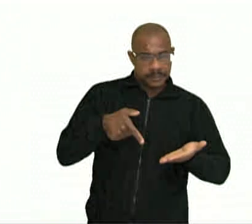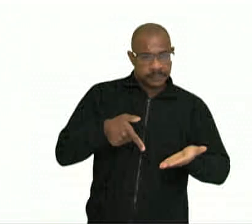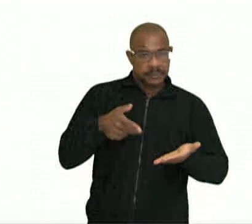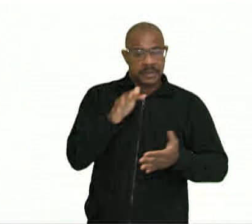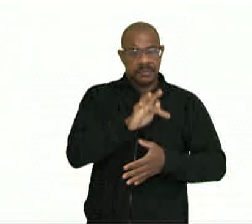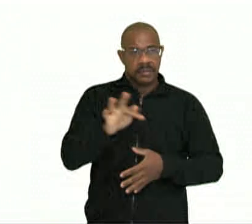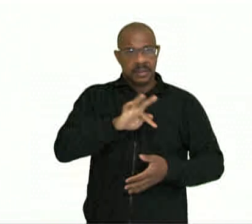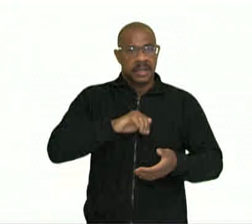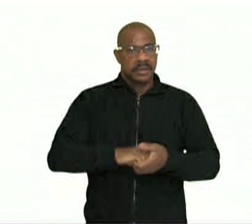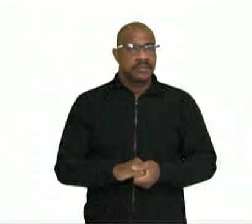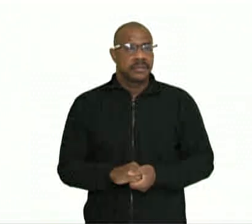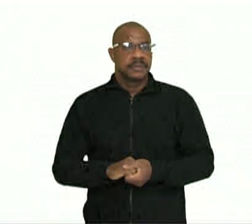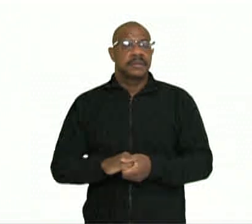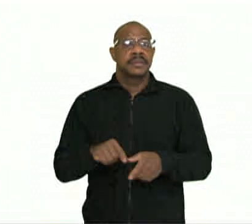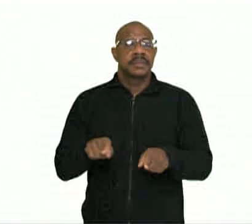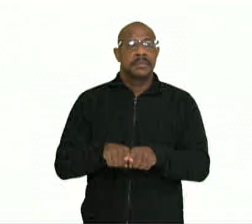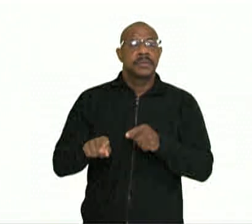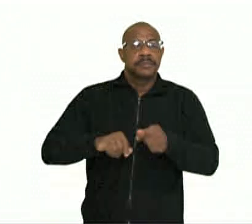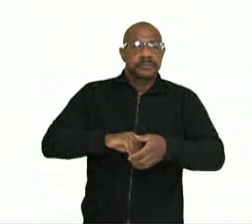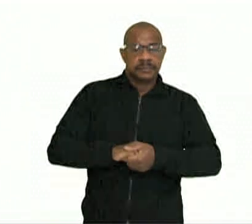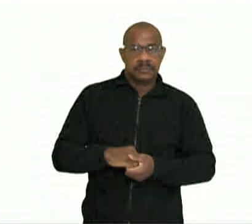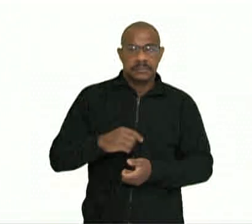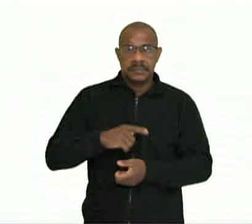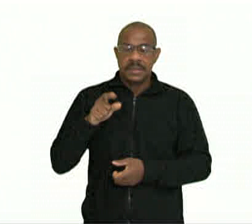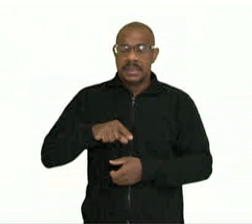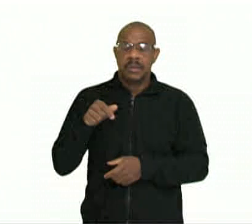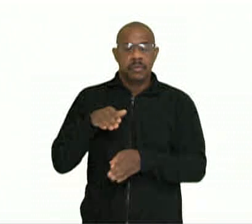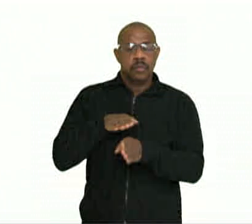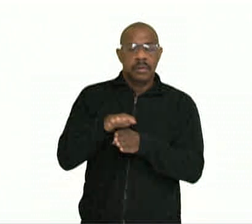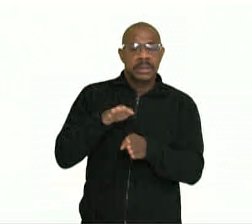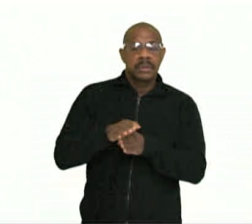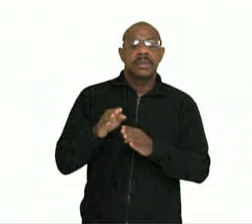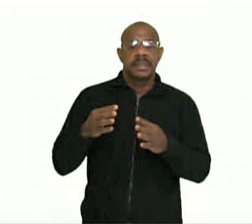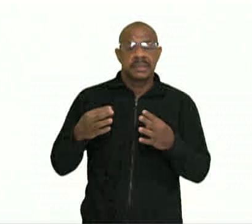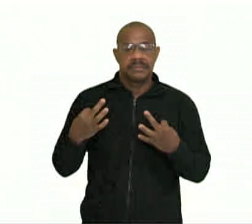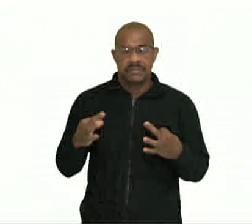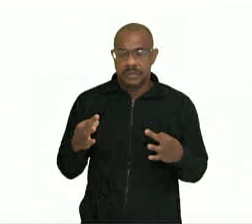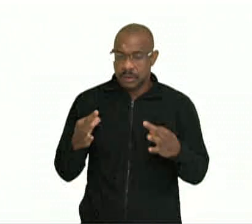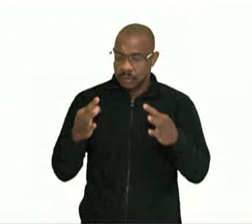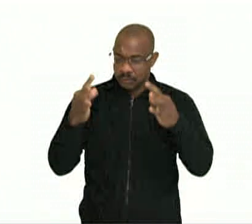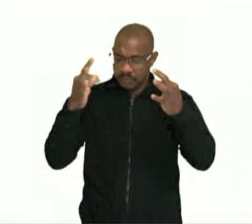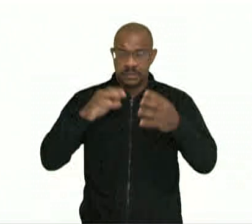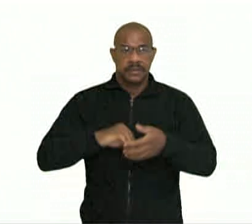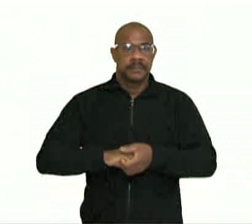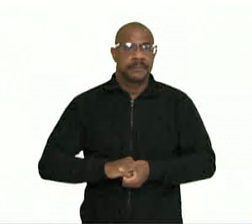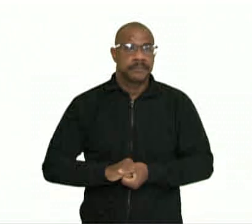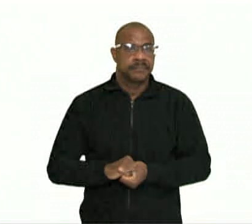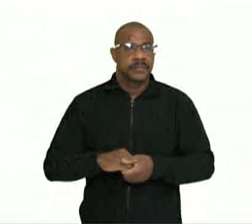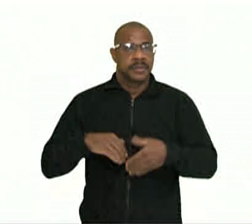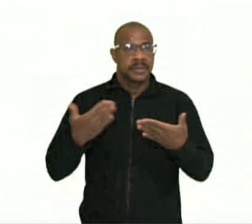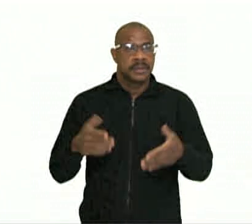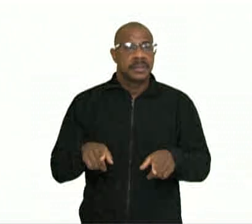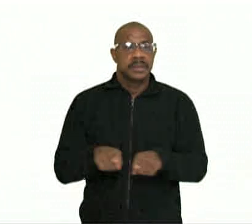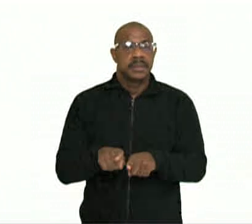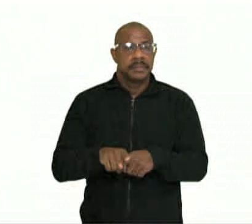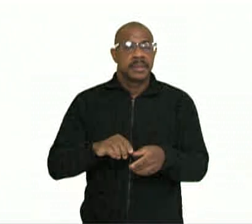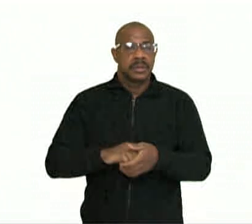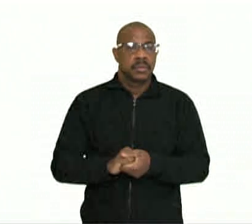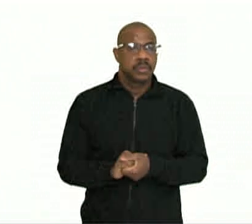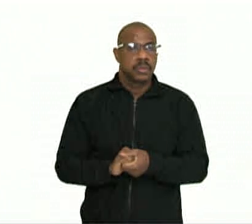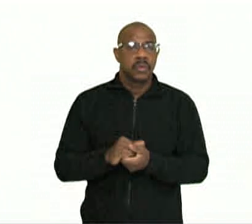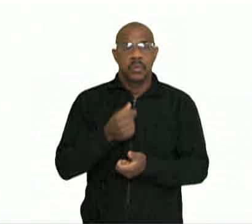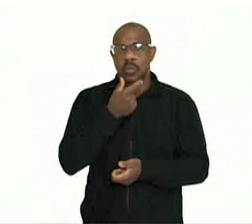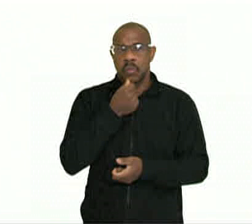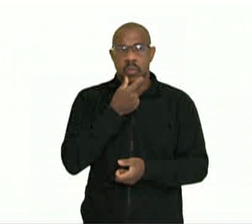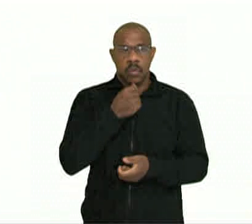que integrou o Conselho Nacional de Ciência e Tecnologia, 2007 e 2011. E Amâncio César